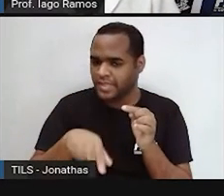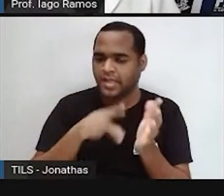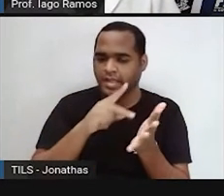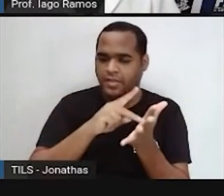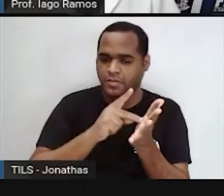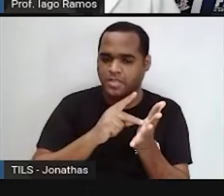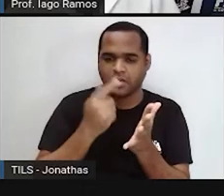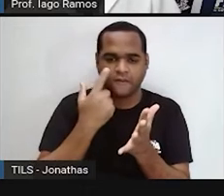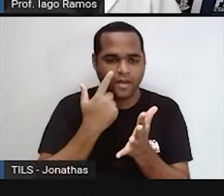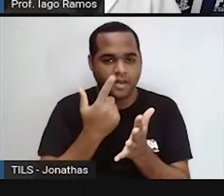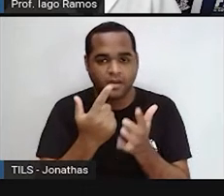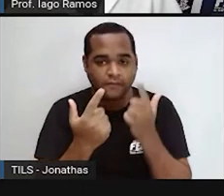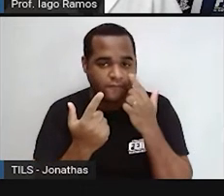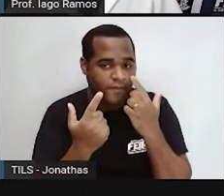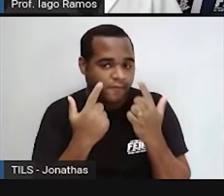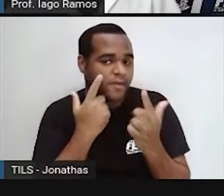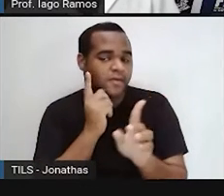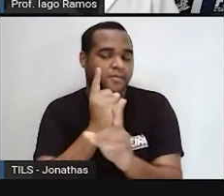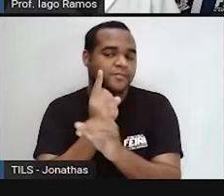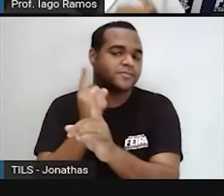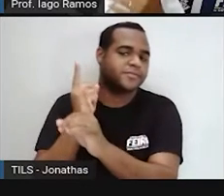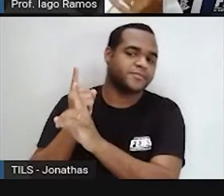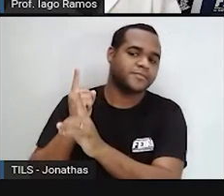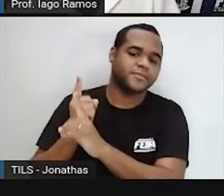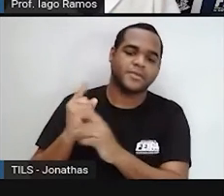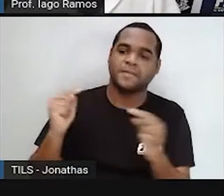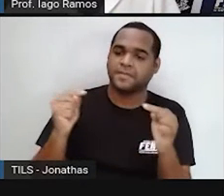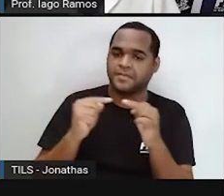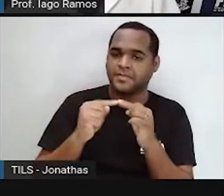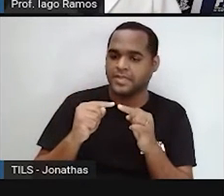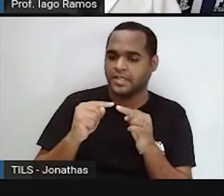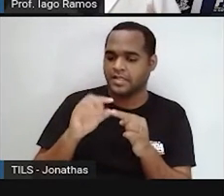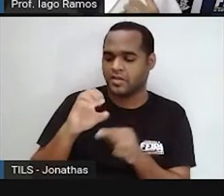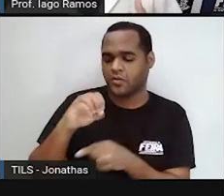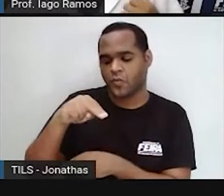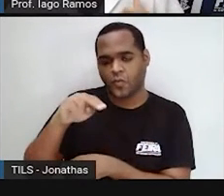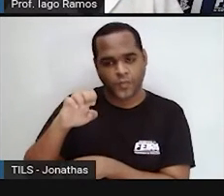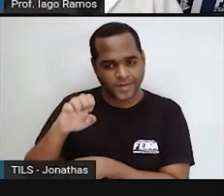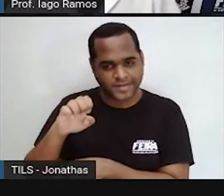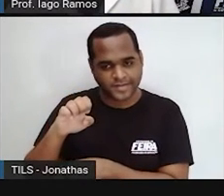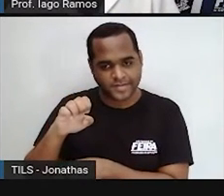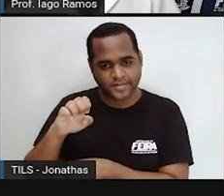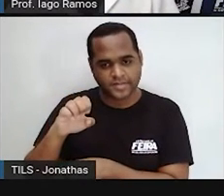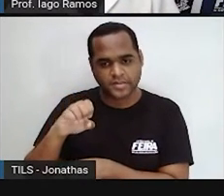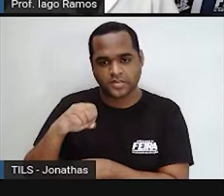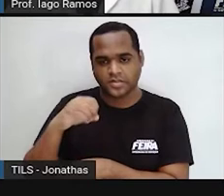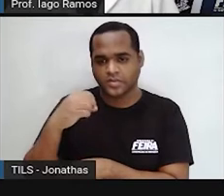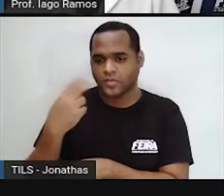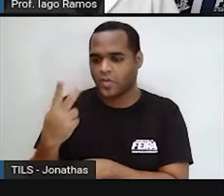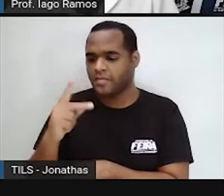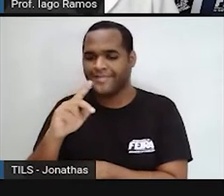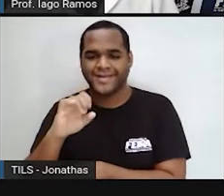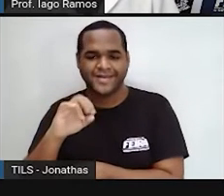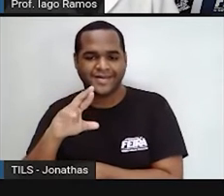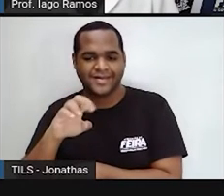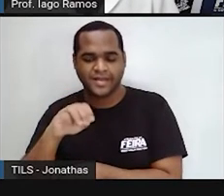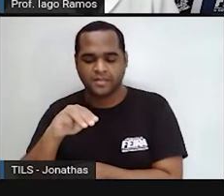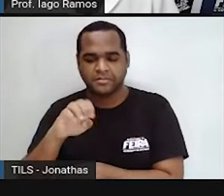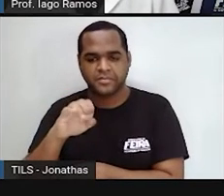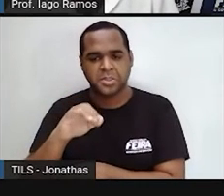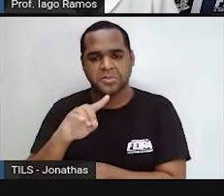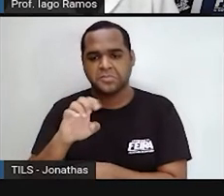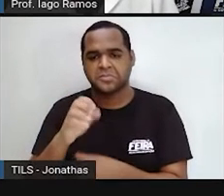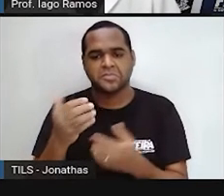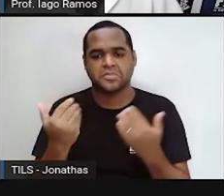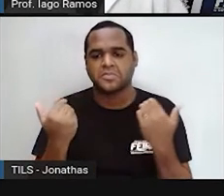geométrica que você tá vendo é a forma geométrica de um cone ou a forma geométrica de uma pirâmide